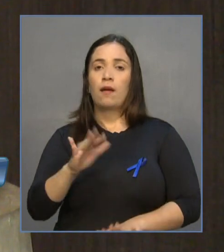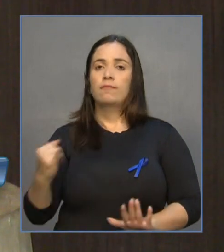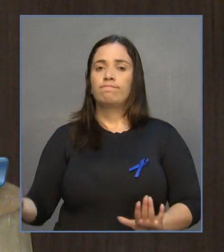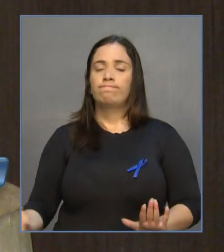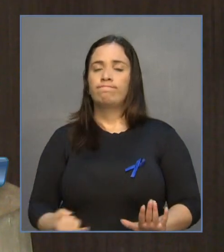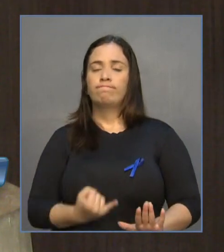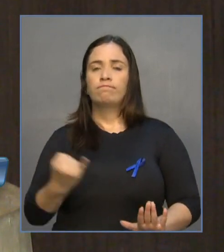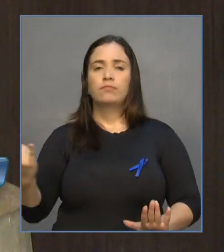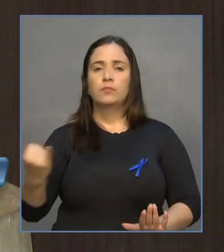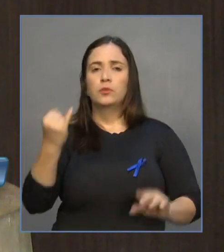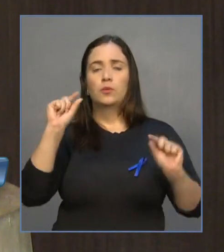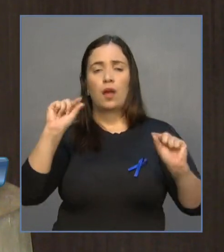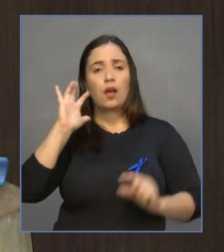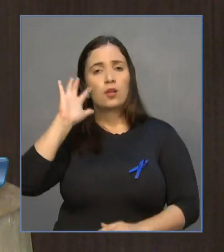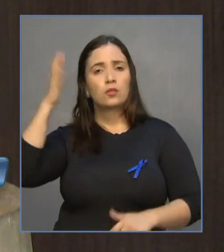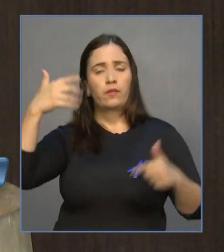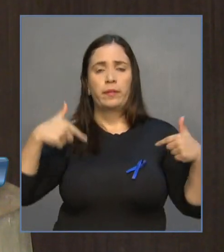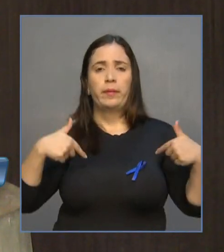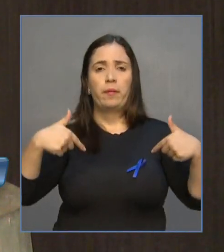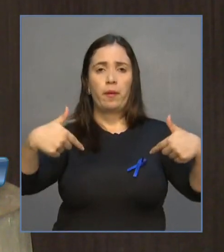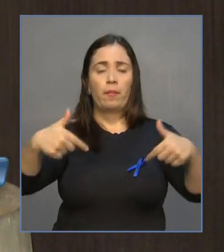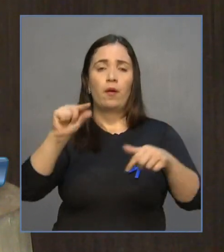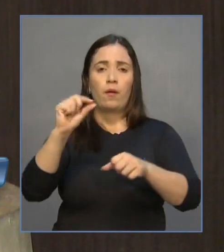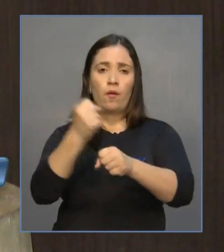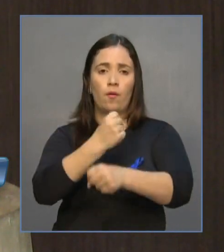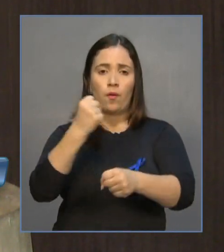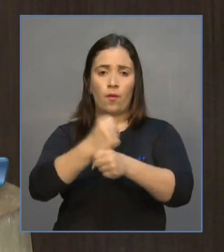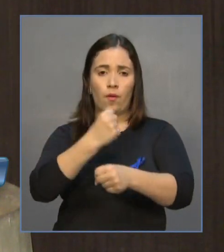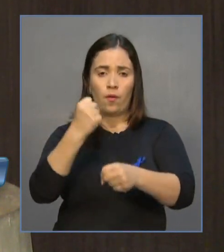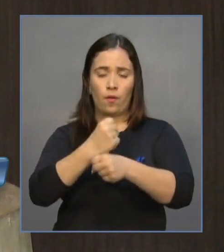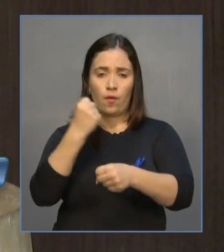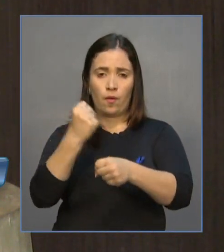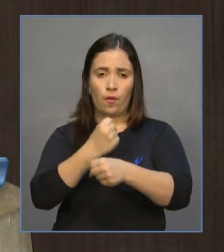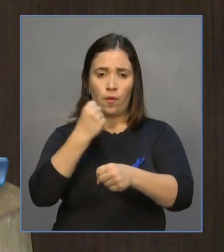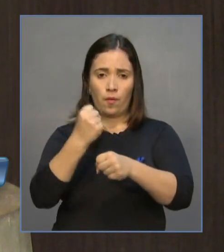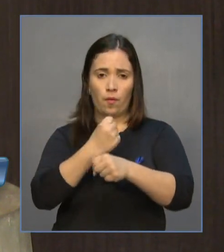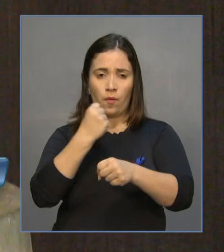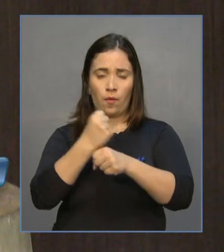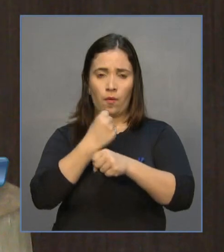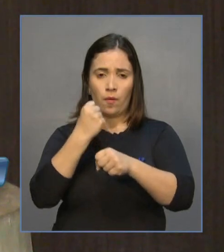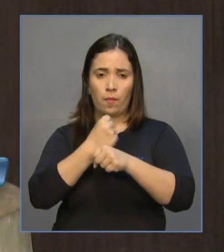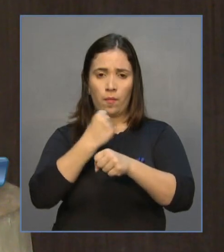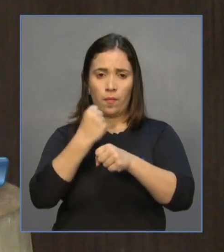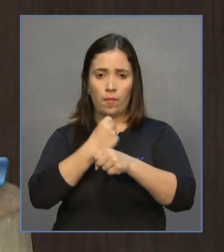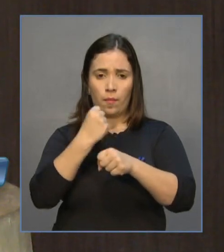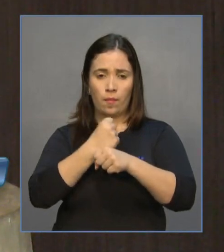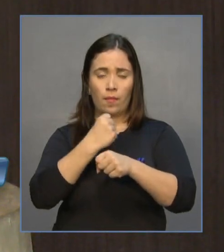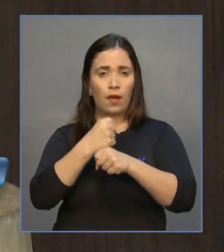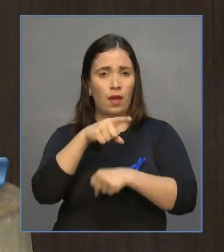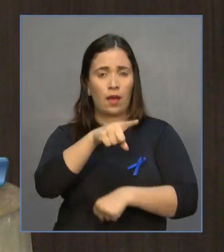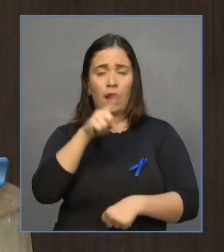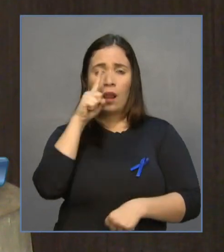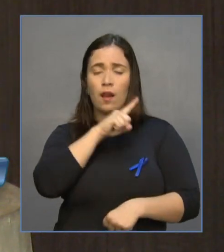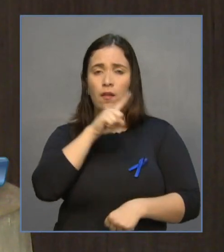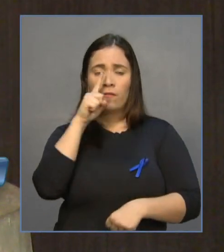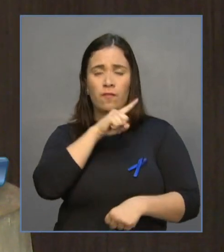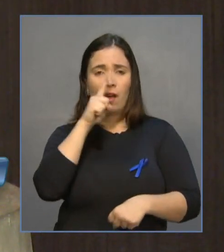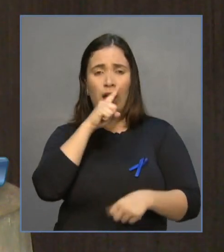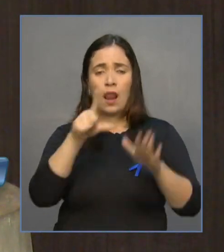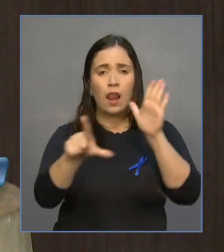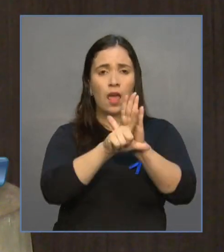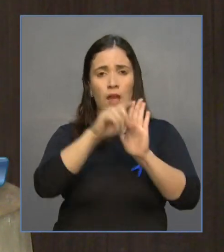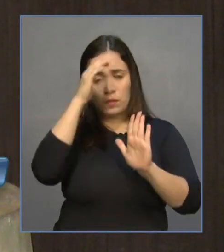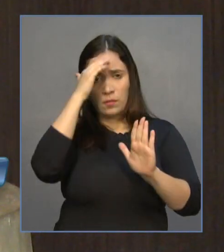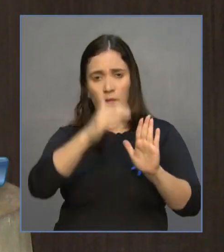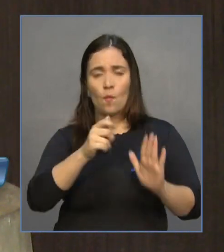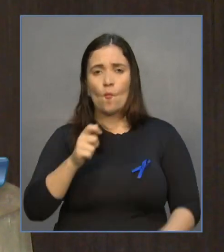de providências para que esta obra desumana, injusta, ilegal,